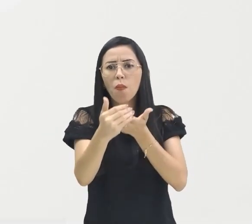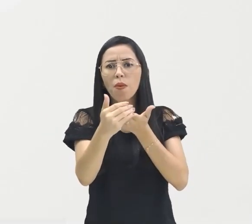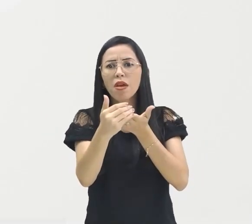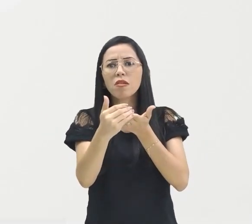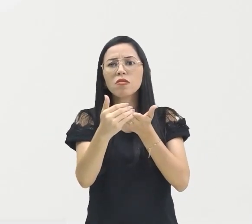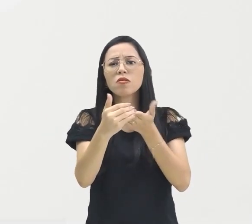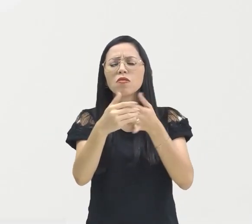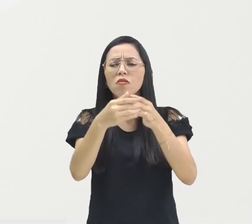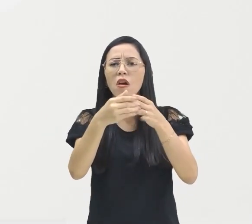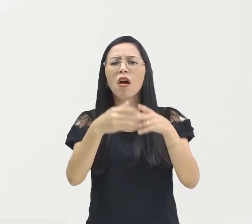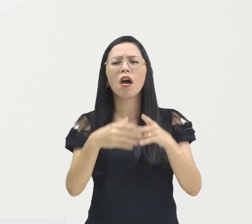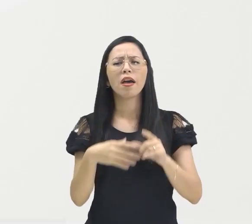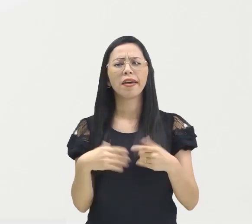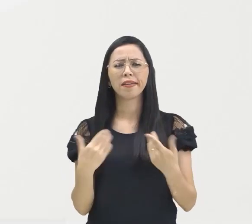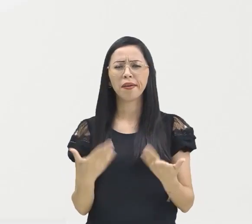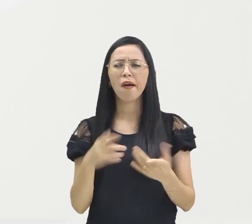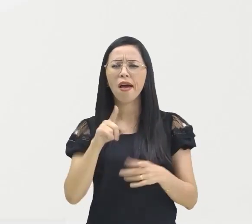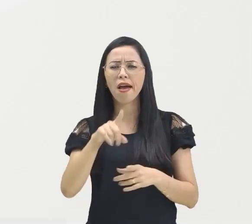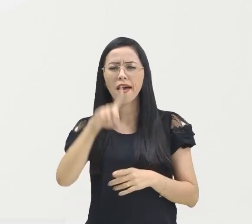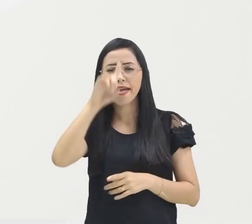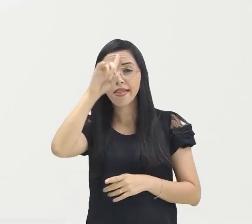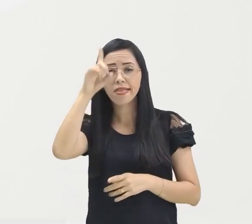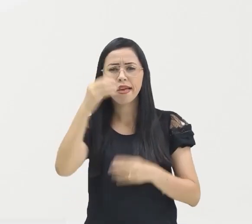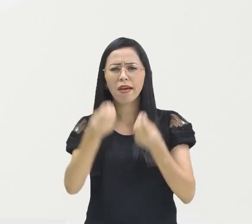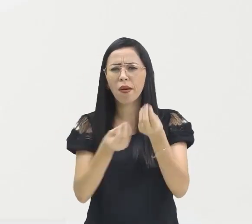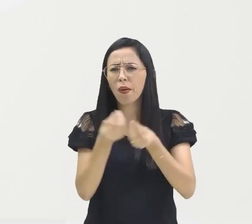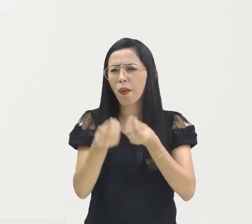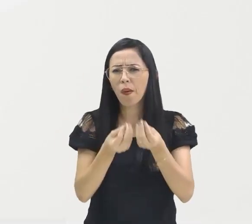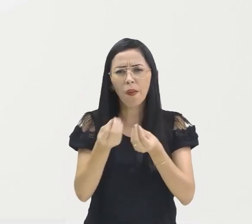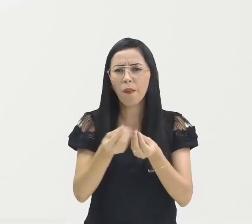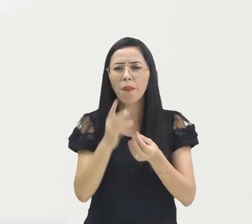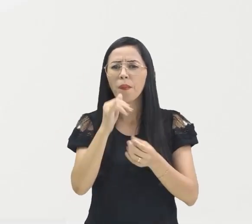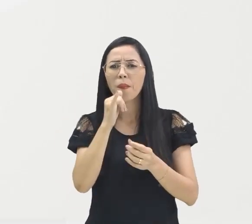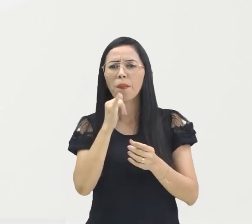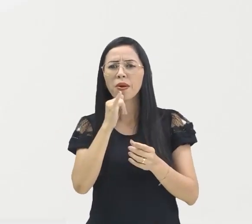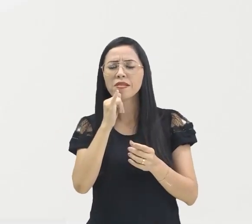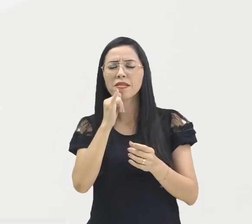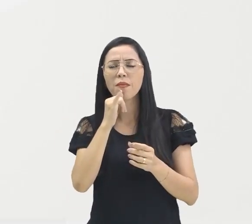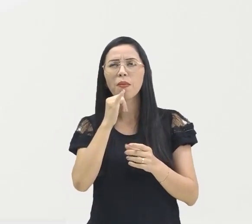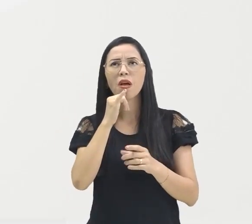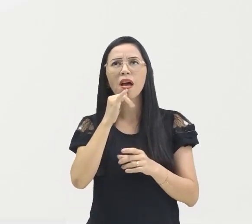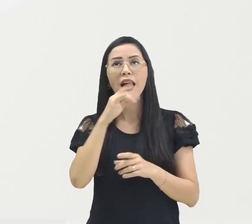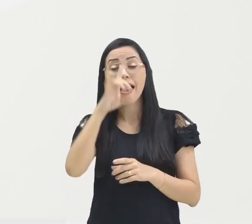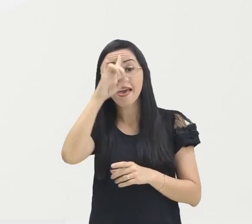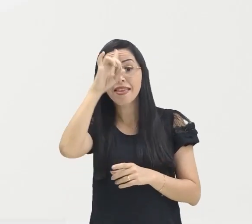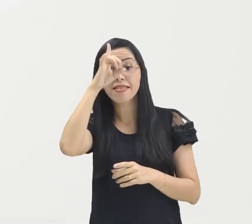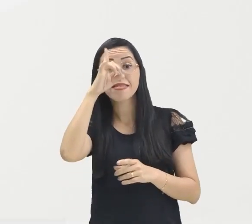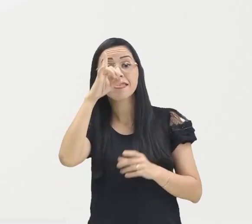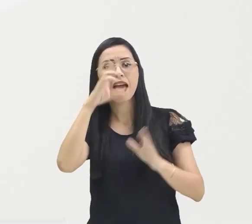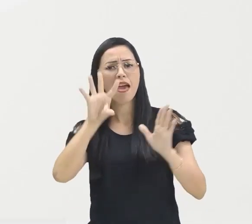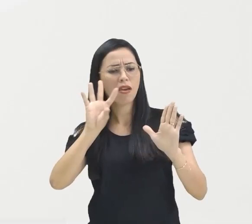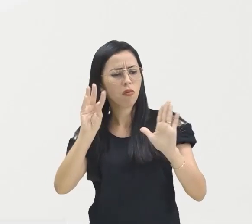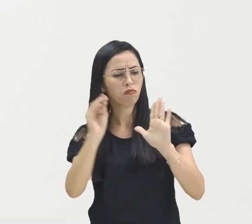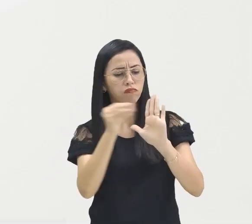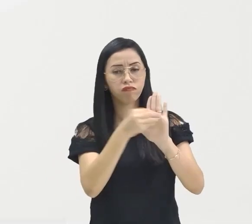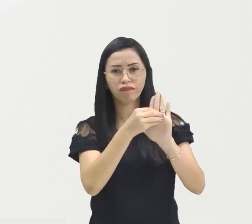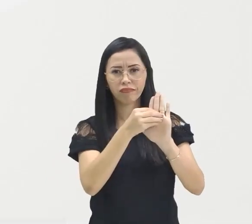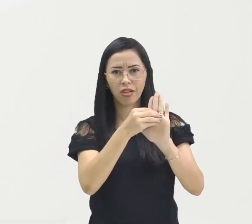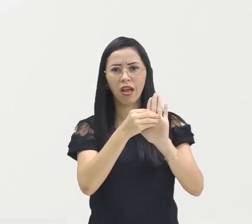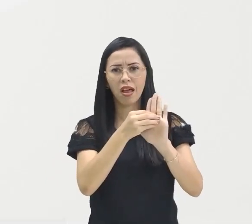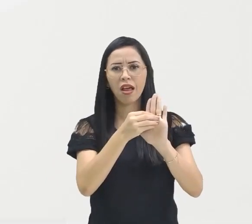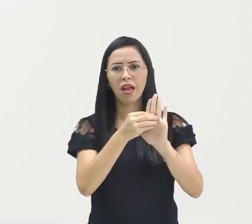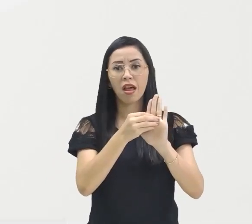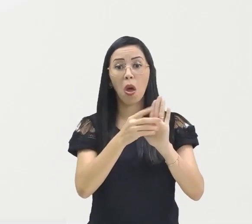Essas ideias podem vir como? Cada ideia que eu uso no parágrafo, ela tem uma forma de abordagem. Eu posso fazer como uma